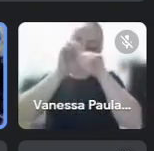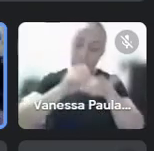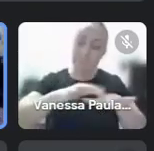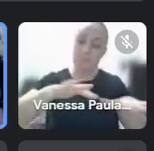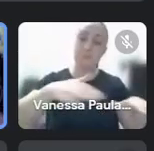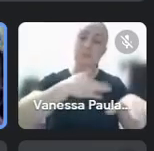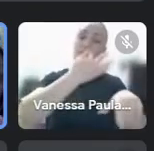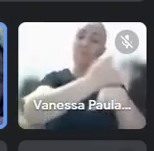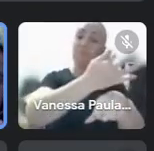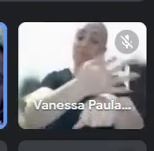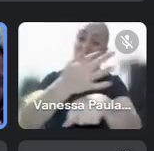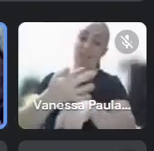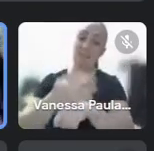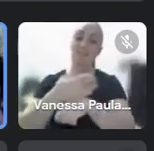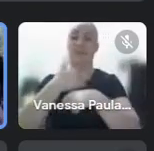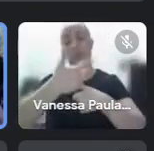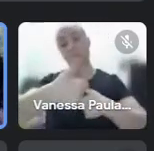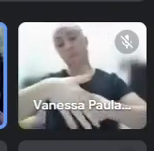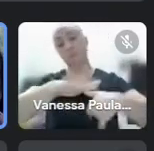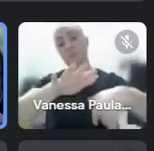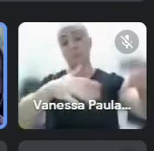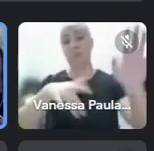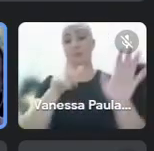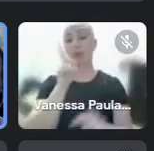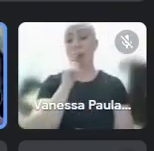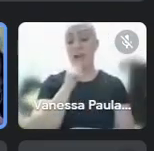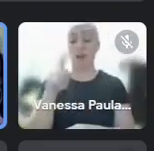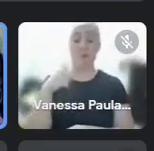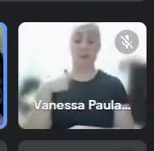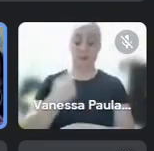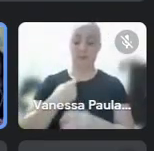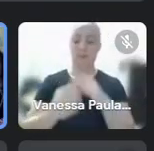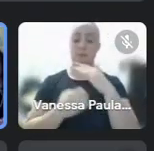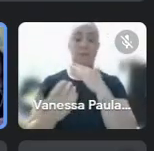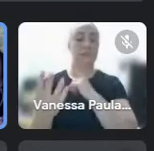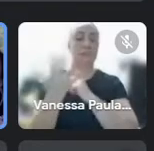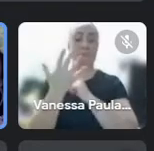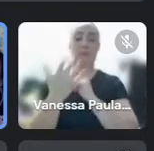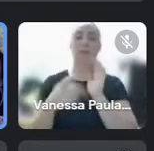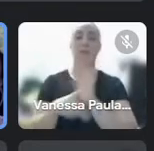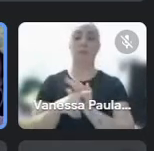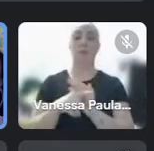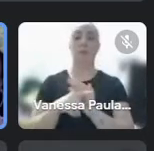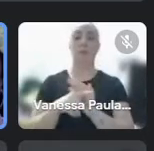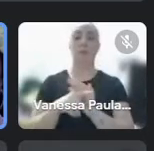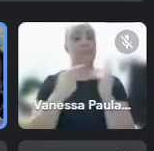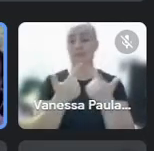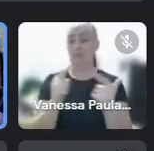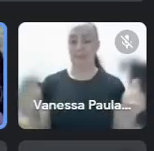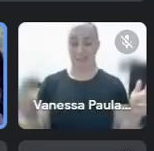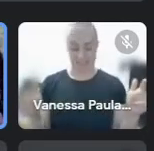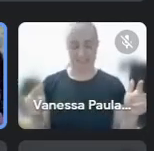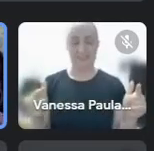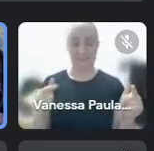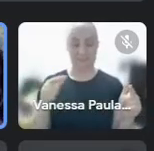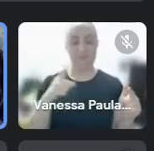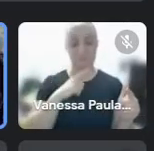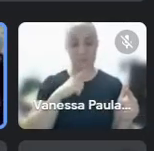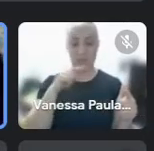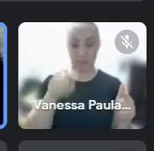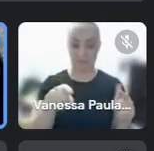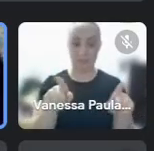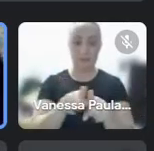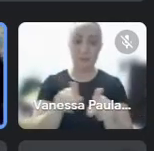contaminando, né? E que não sejam impactadas com a lei em cima delas. Tá? Então, tem isso também. A gente precisa estar com a